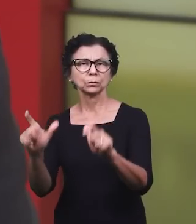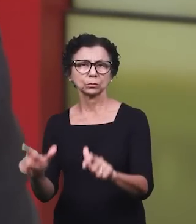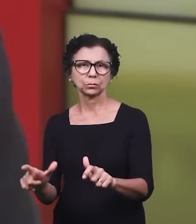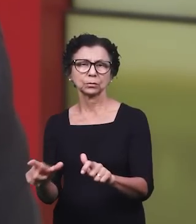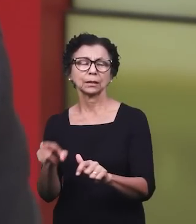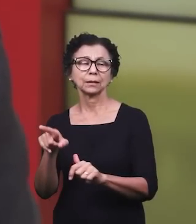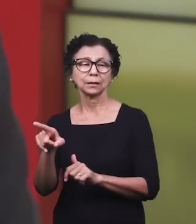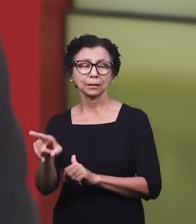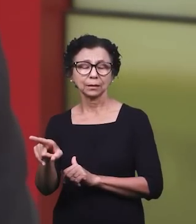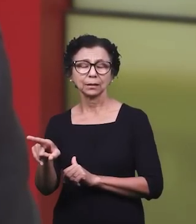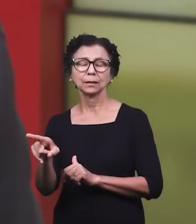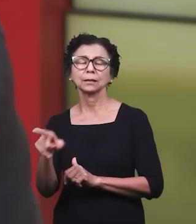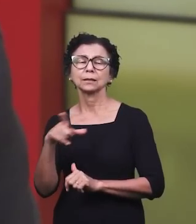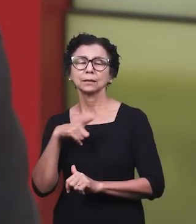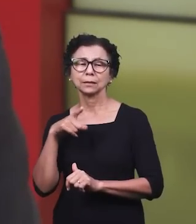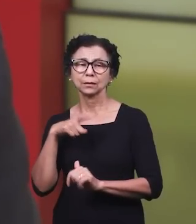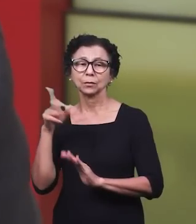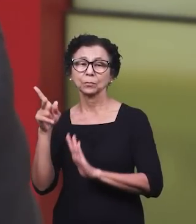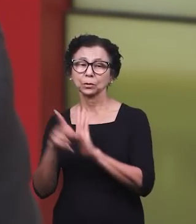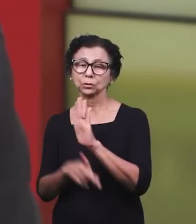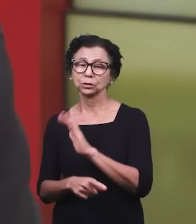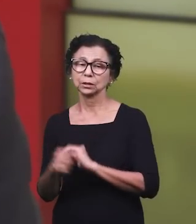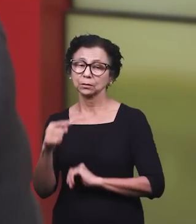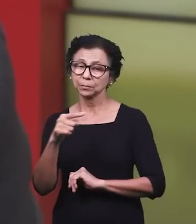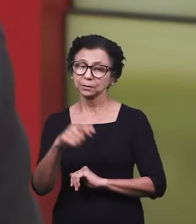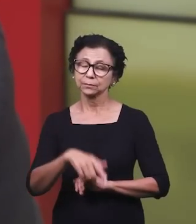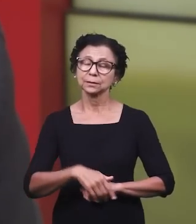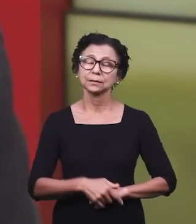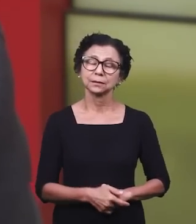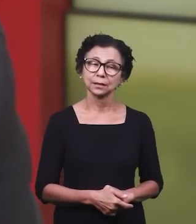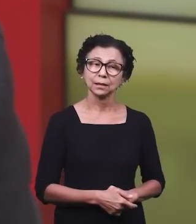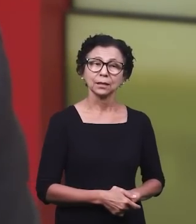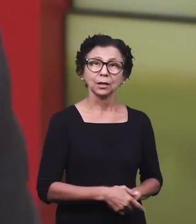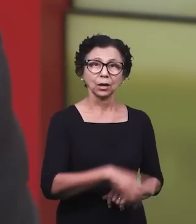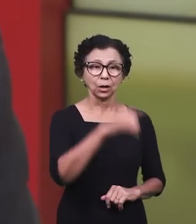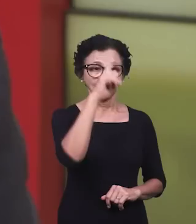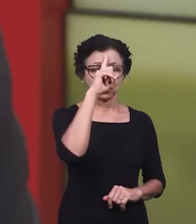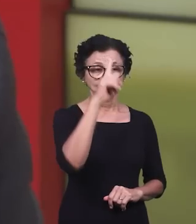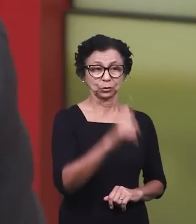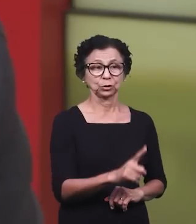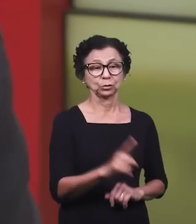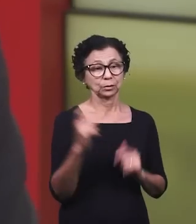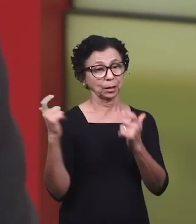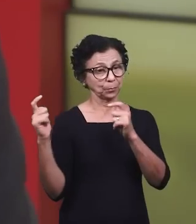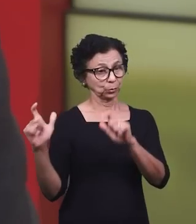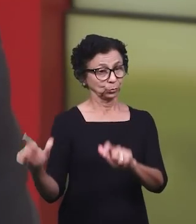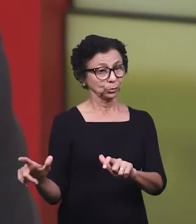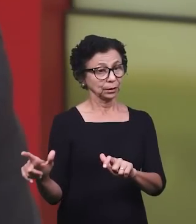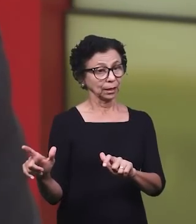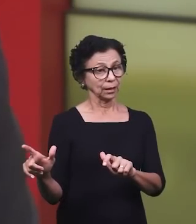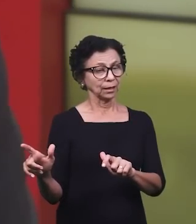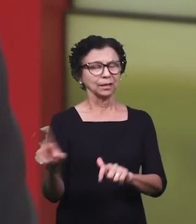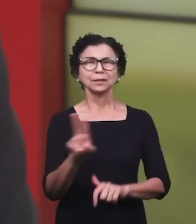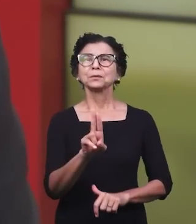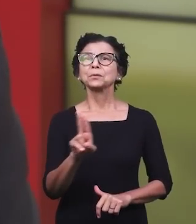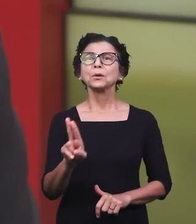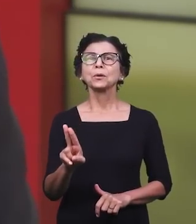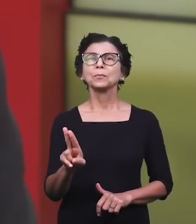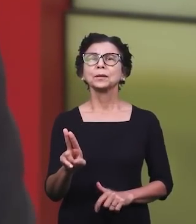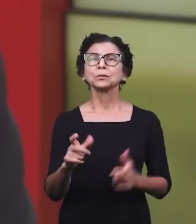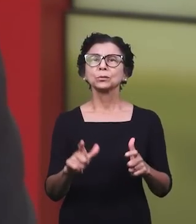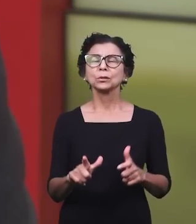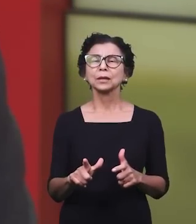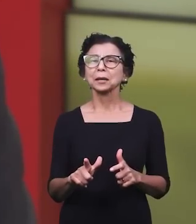maior. Depois o Senhor diz, eu vou te mandar para uma terra, mas não diz qual, só diz que ia mandar ele para um lugar. Ou seja,